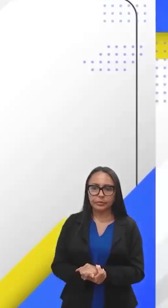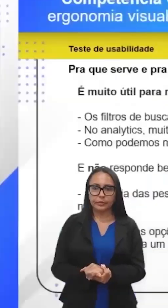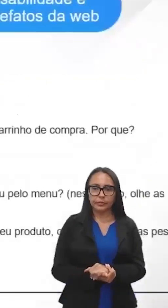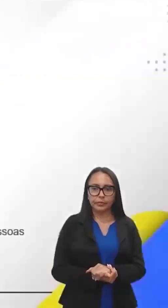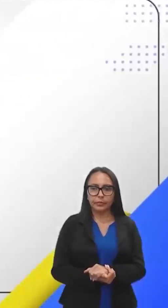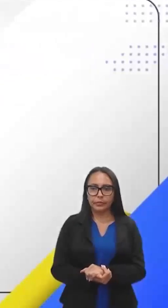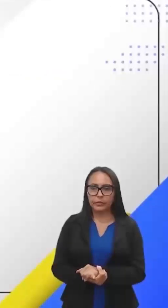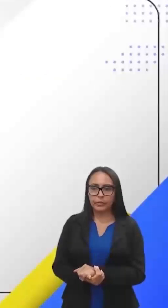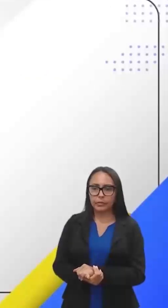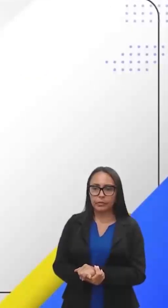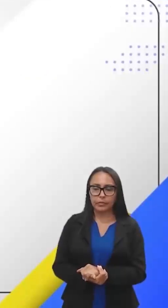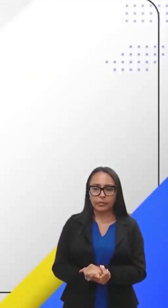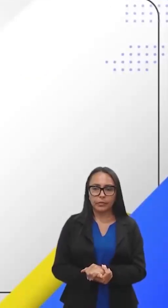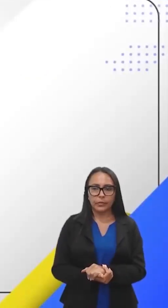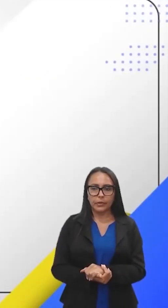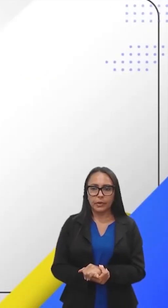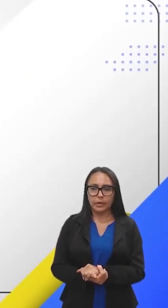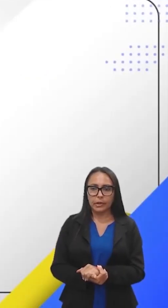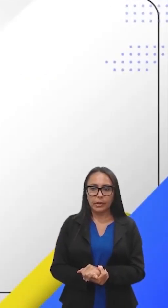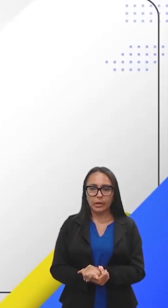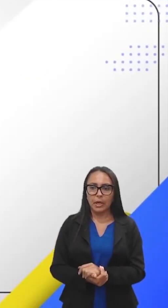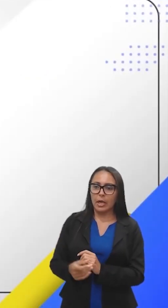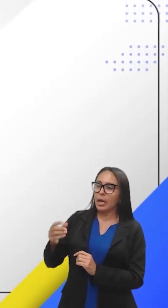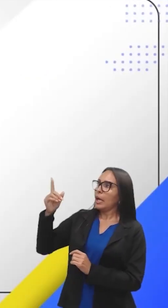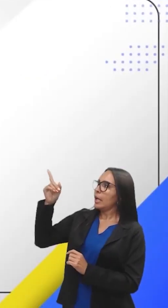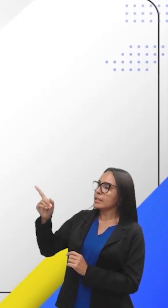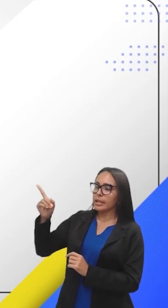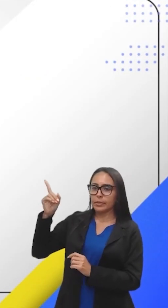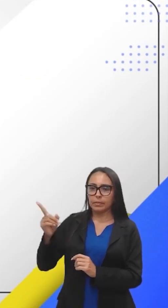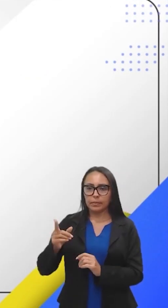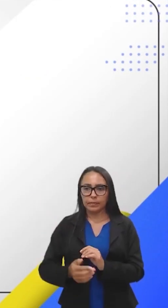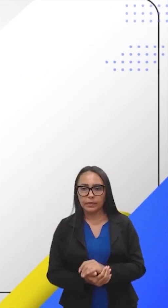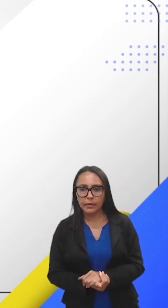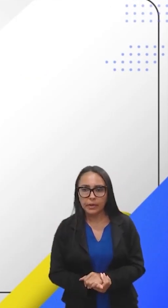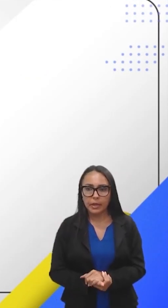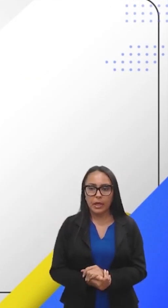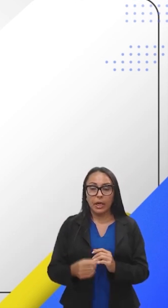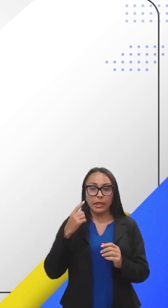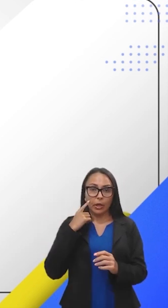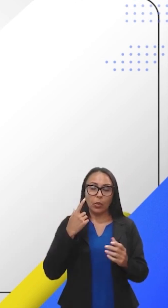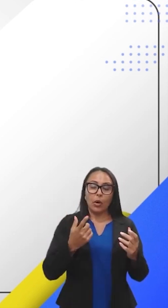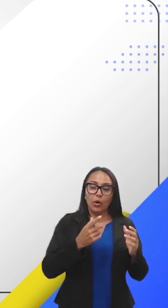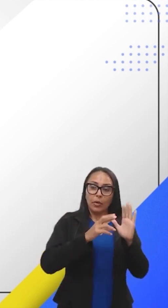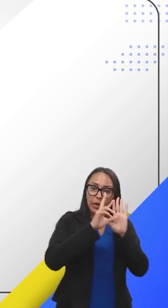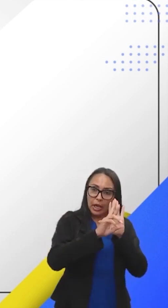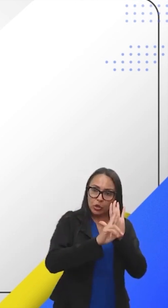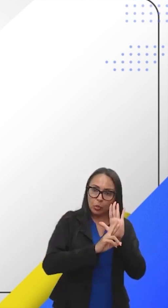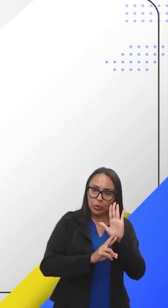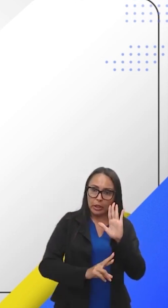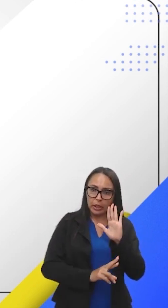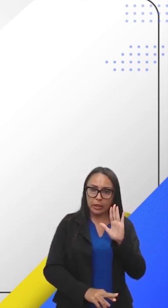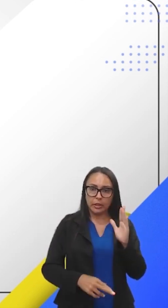teste, que é aí, para que serve e para que não serve. Ele é muito útil para responder se os filtros são